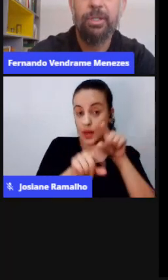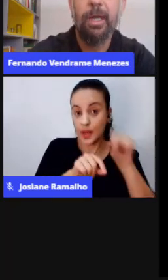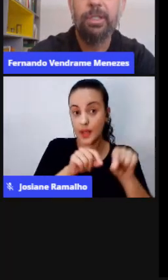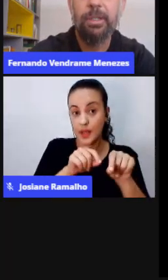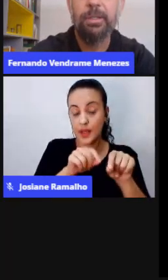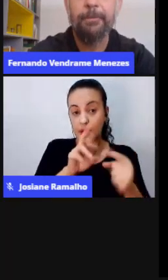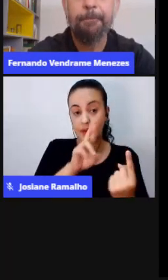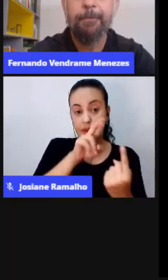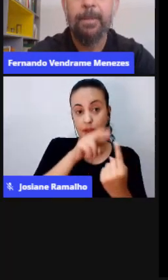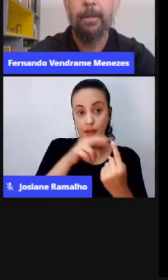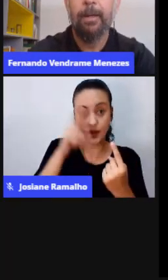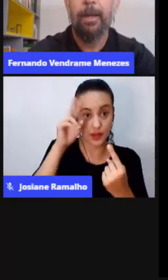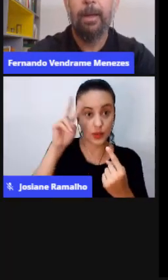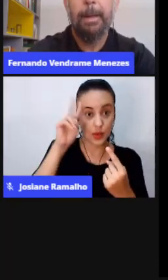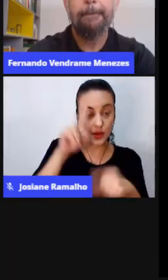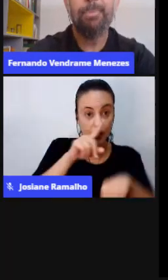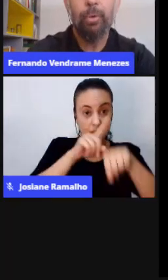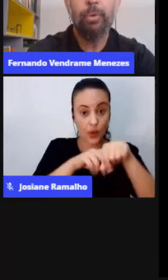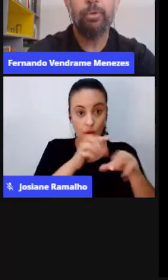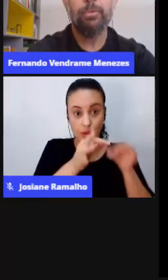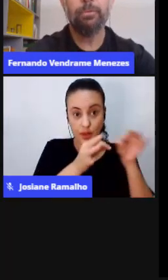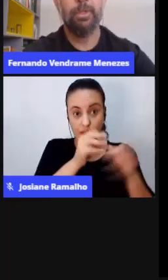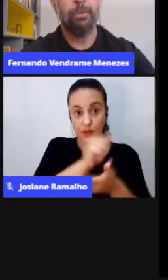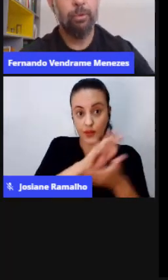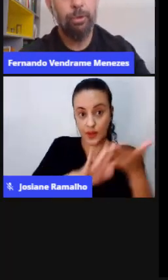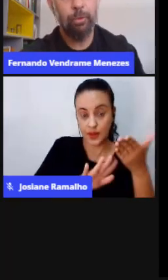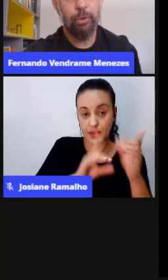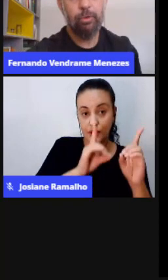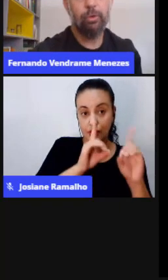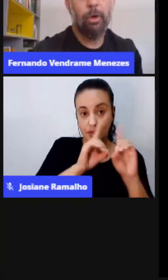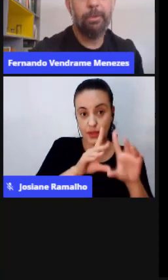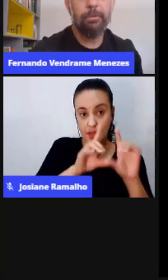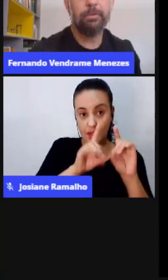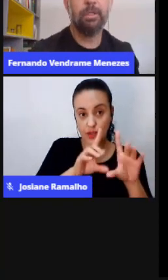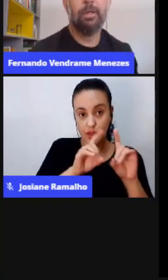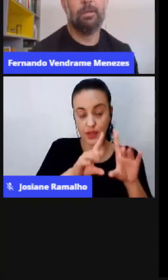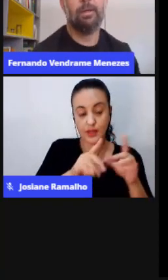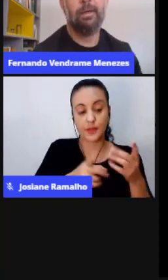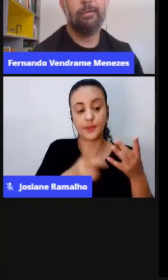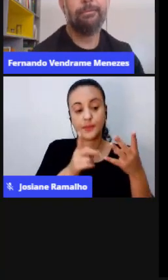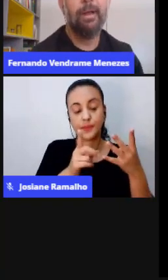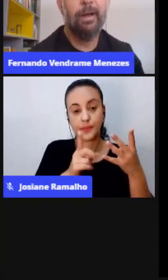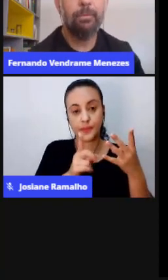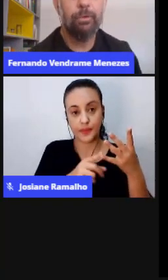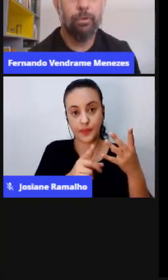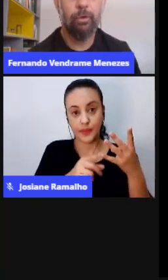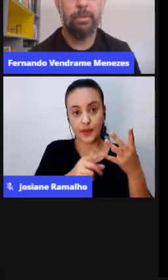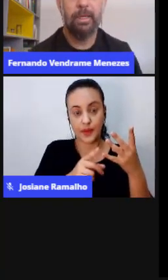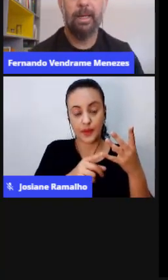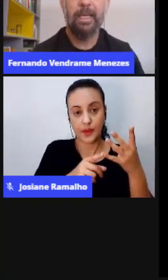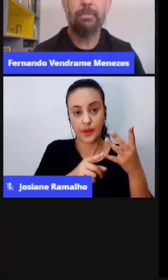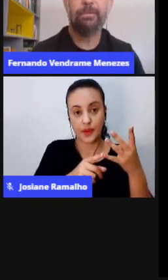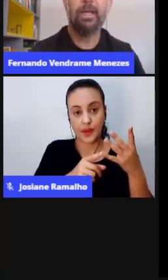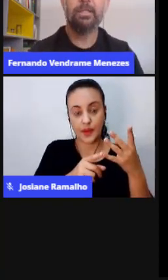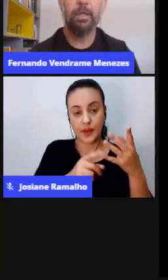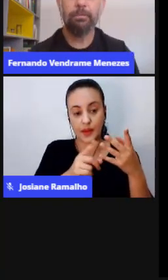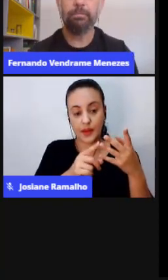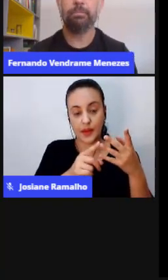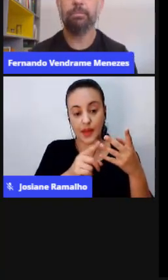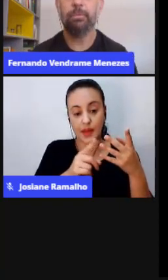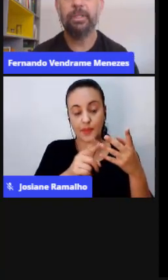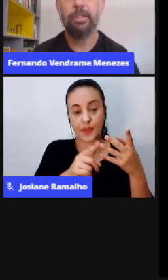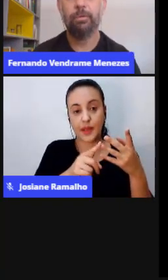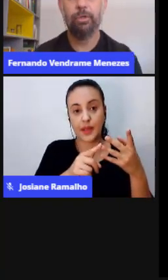atividades didáticas. Por último, os 2 últimos tópicos, falarmos sobre a